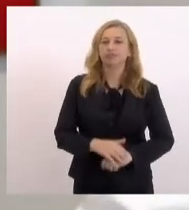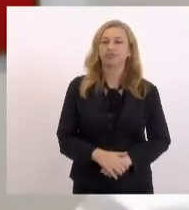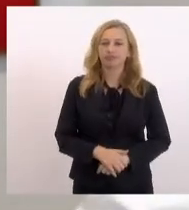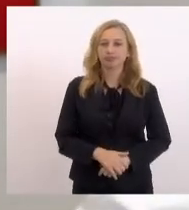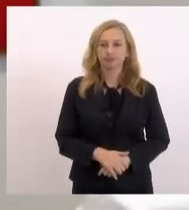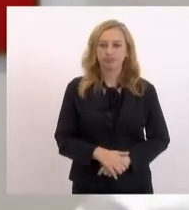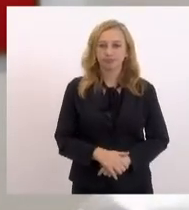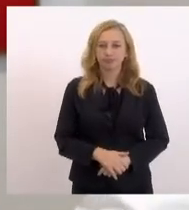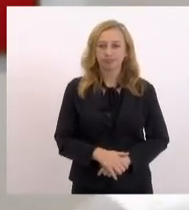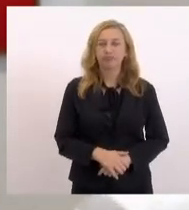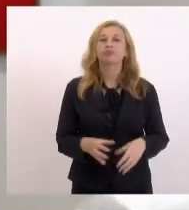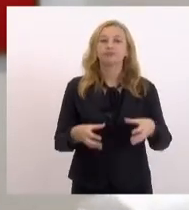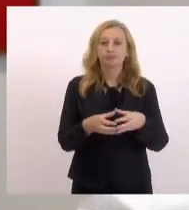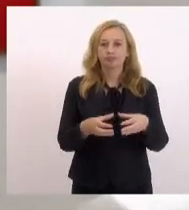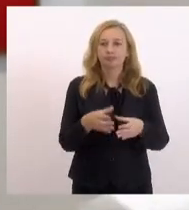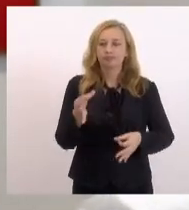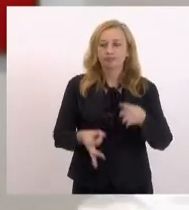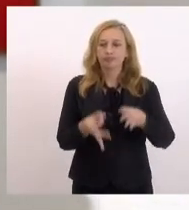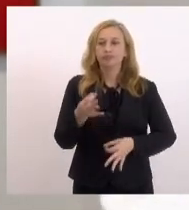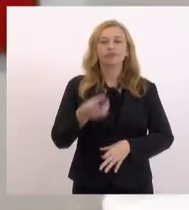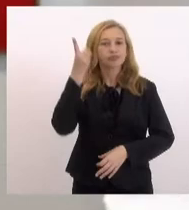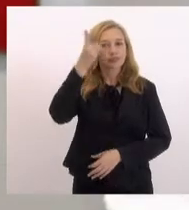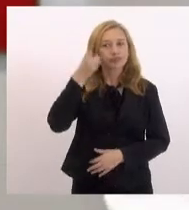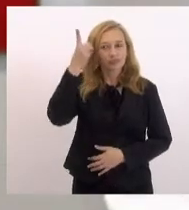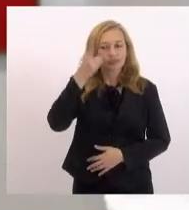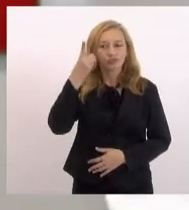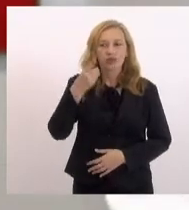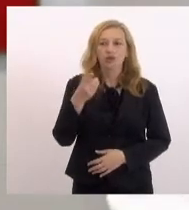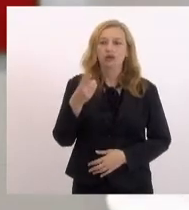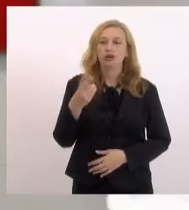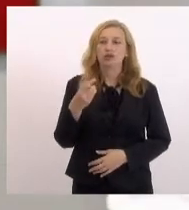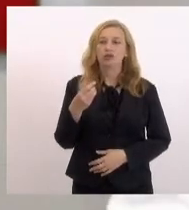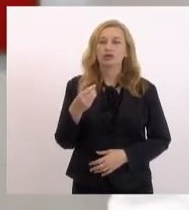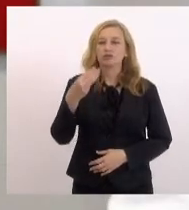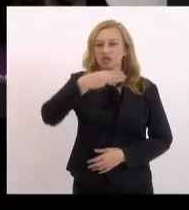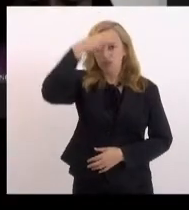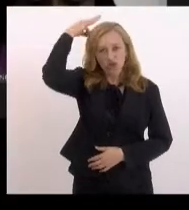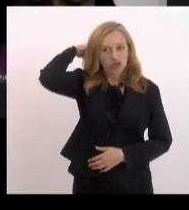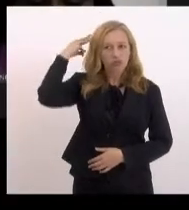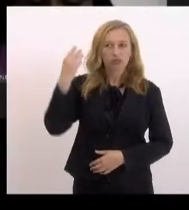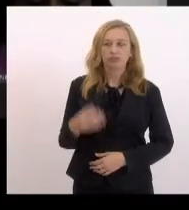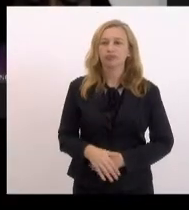Para emitir parecer pela Comissão de Constituição e Justiça, deputado Márcio Pacheco.